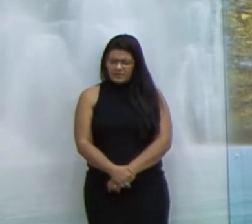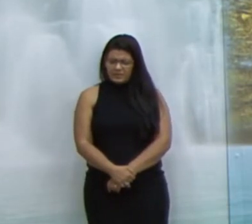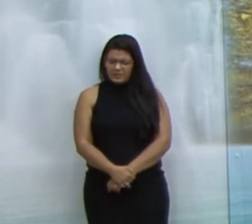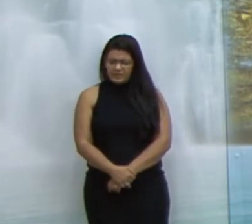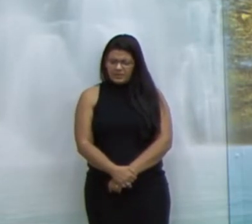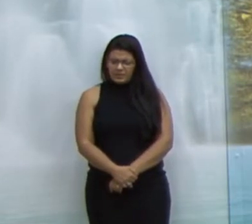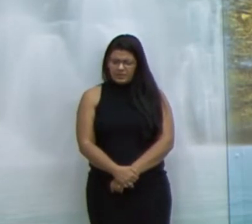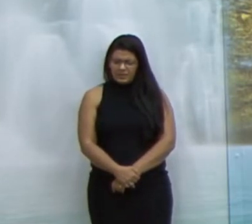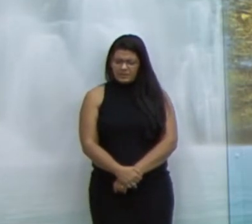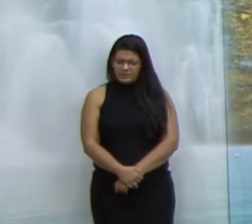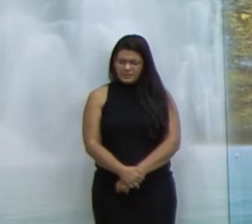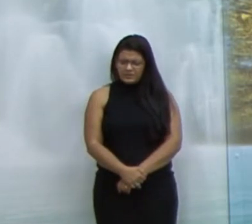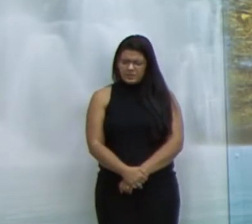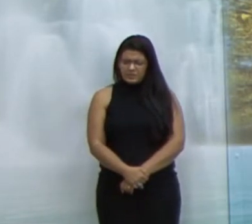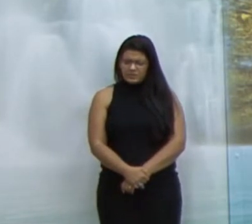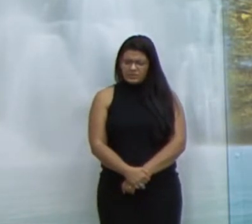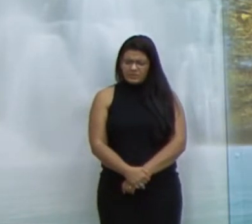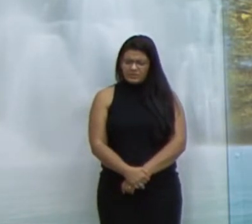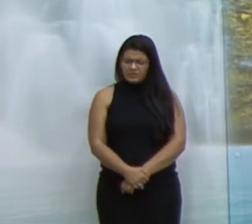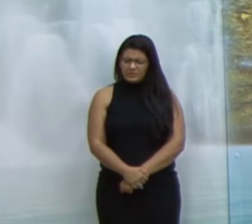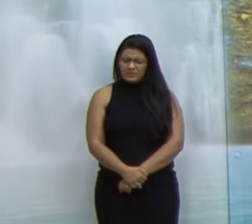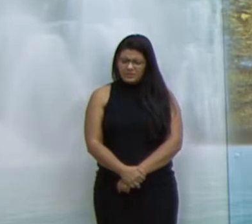O Brasil vai ser abalado.